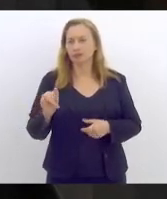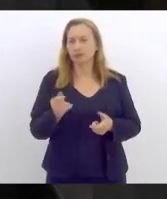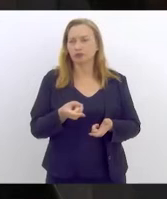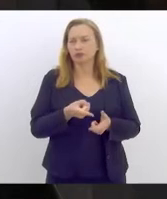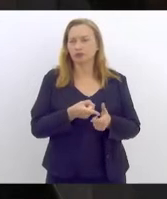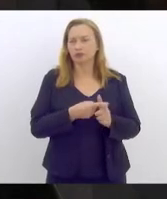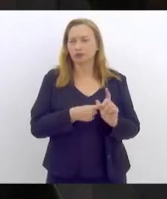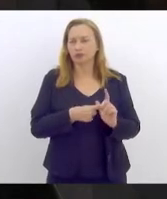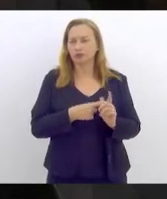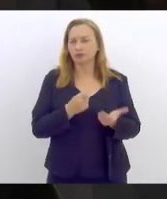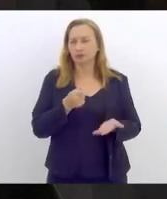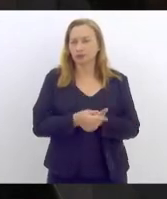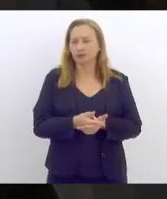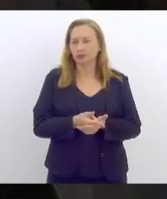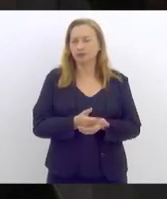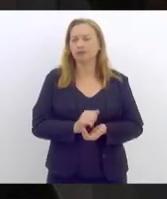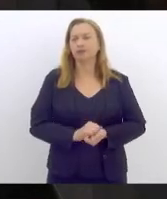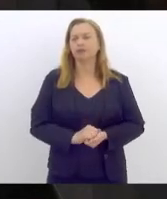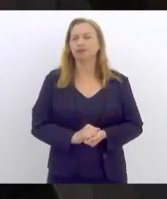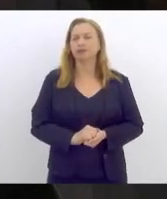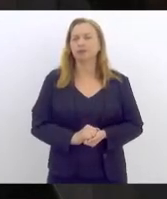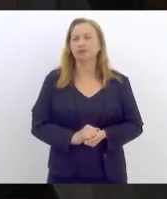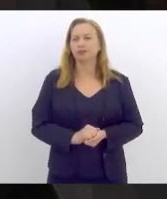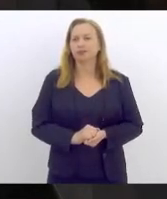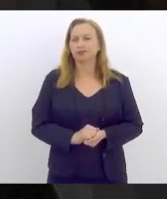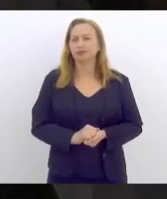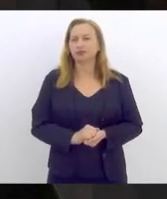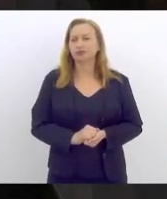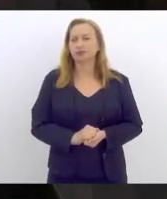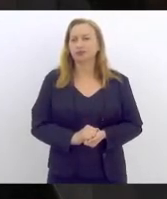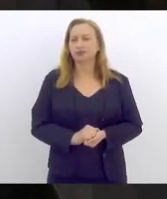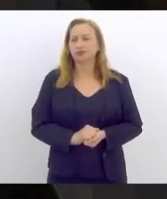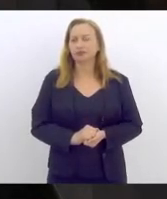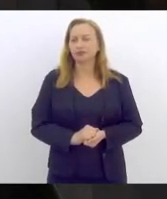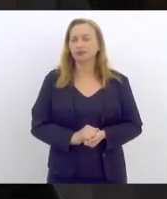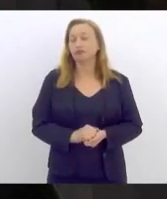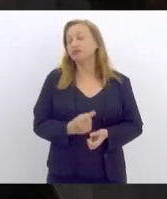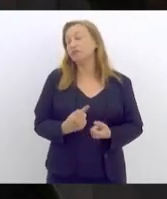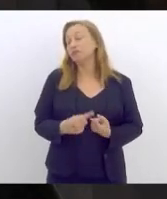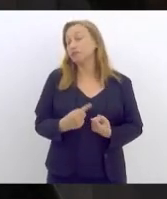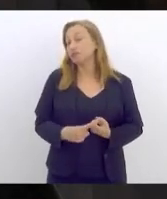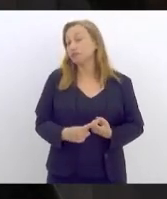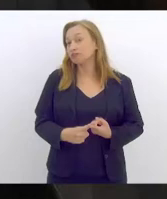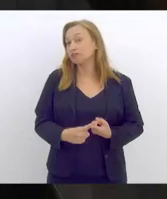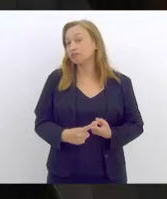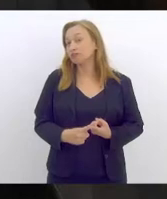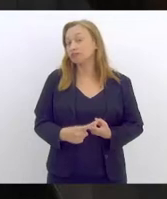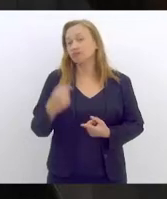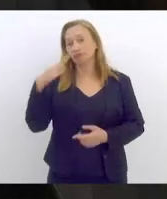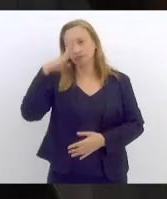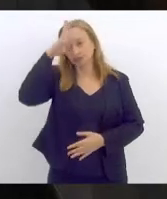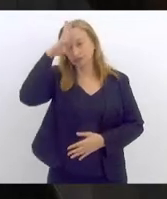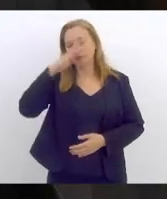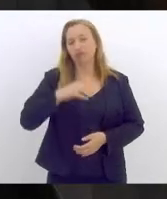50 bilhões de dividendo porque bolsonaro